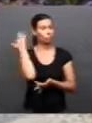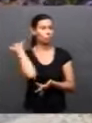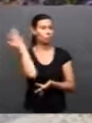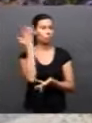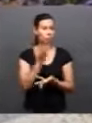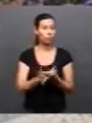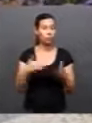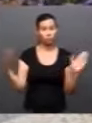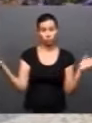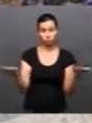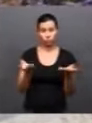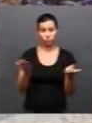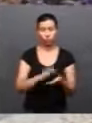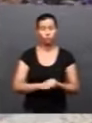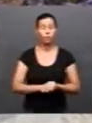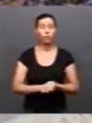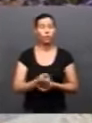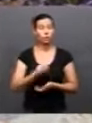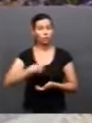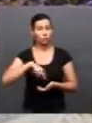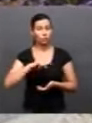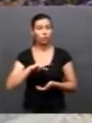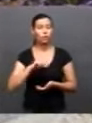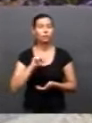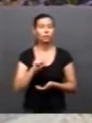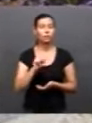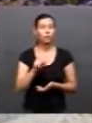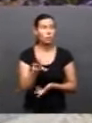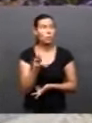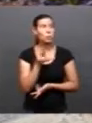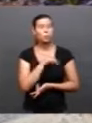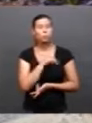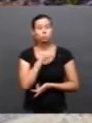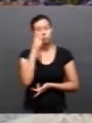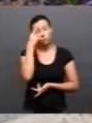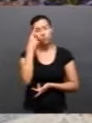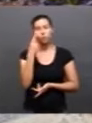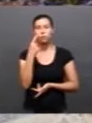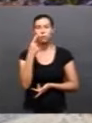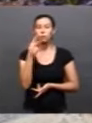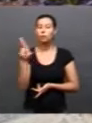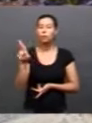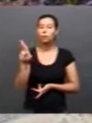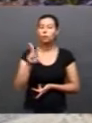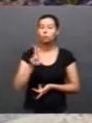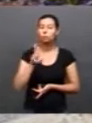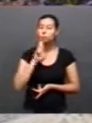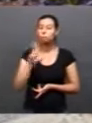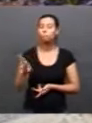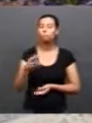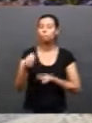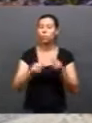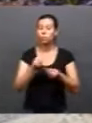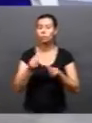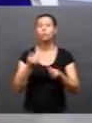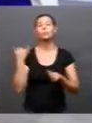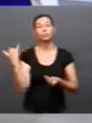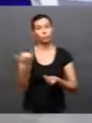hoje. E, nossa, a gente não tem nem palavra para responder uma pergunta tão simples, né? Mas é muito